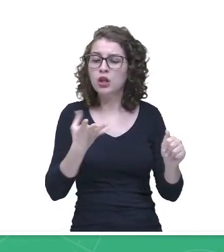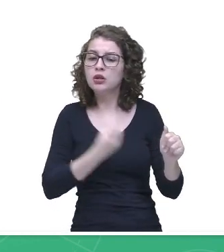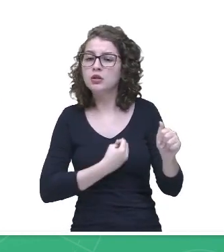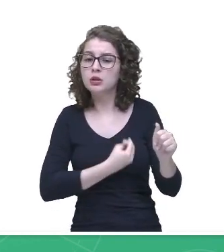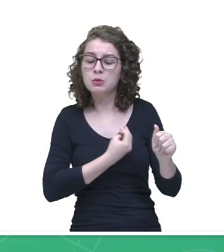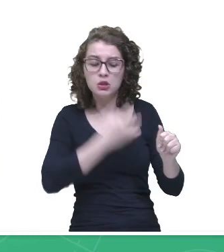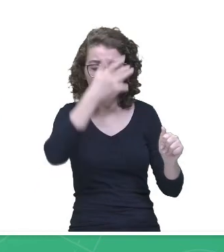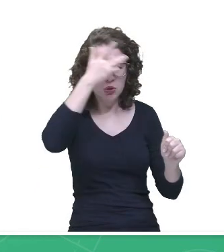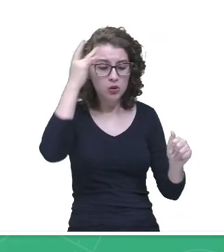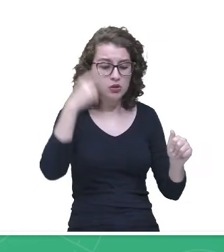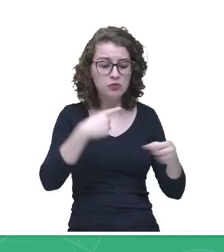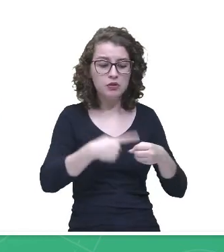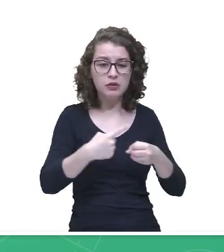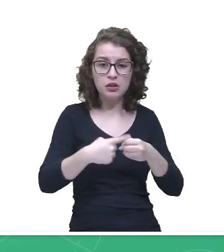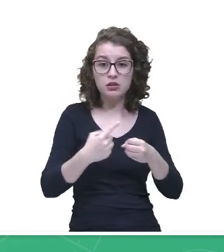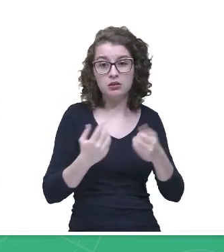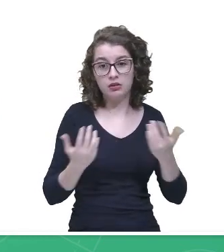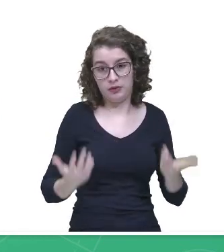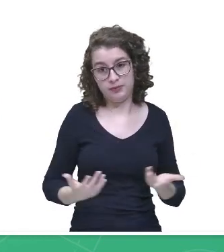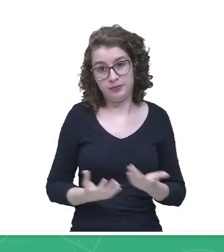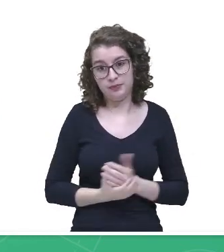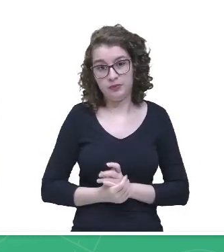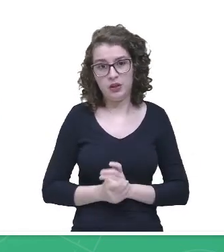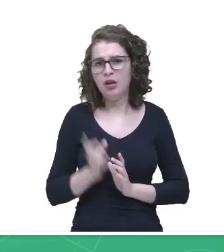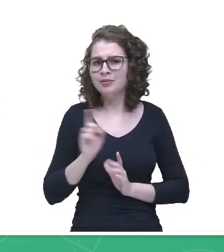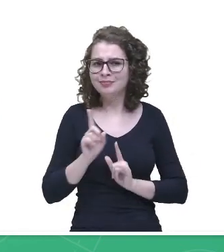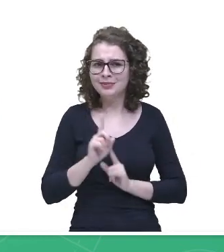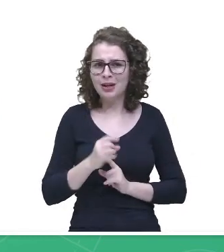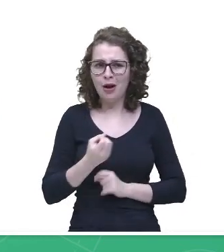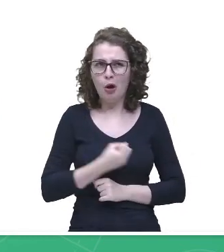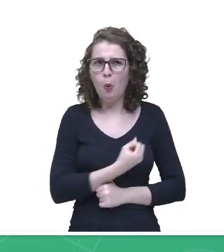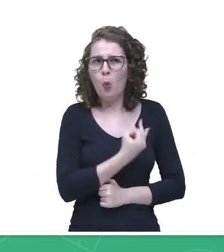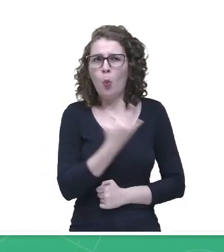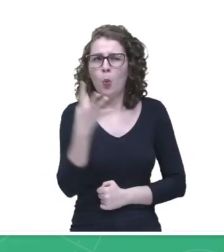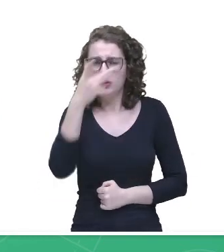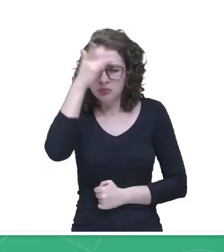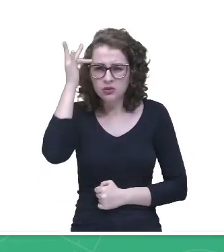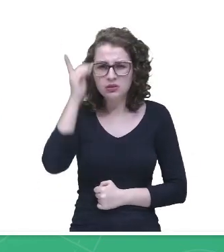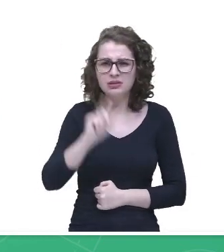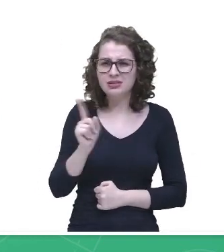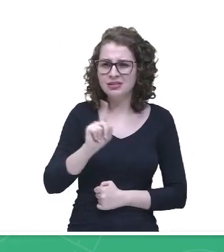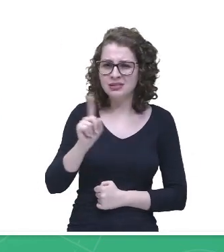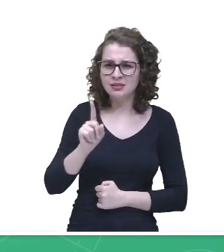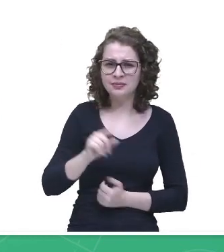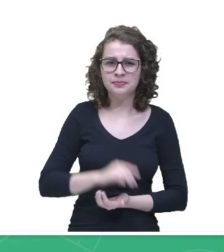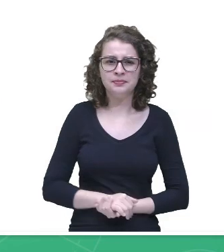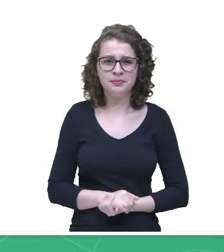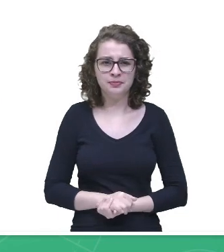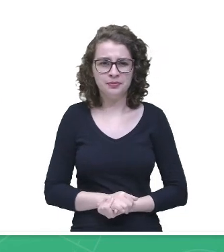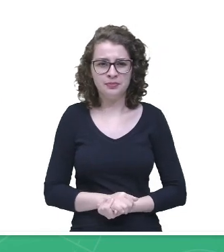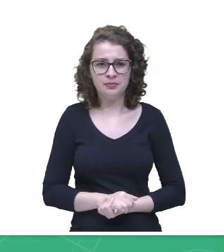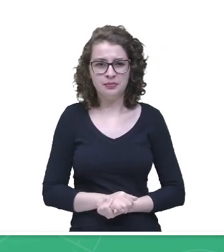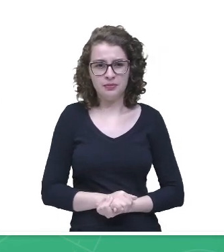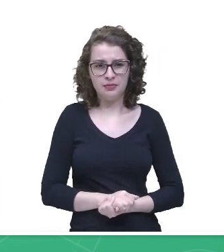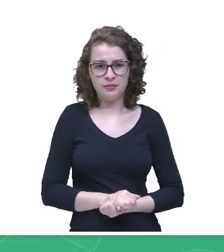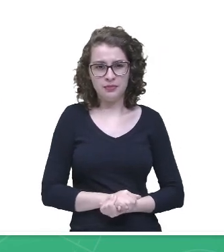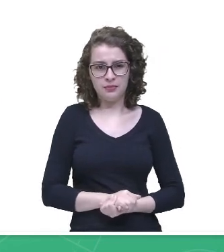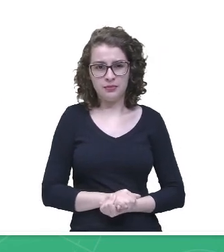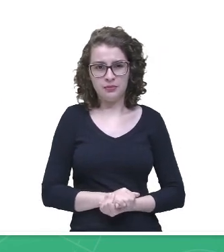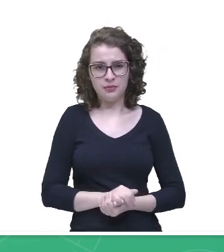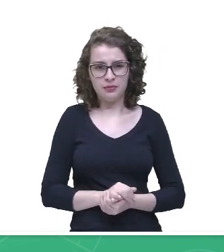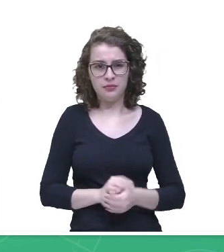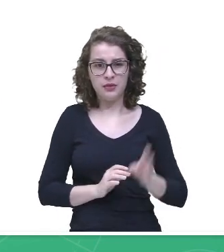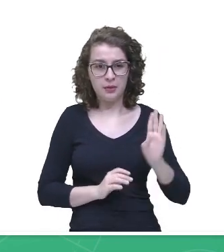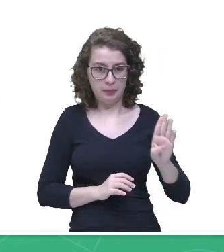Então, não é a quantidade de habitantes que vai dizer se aquela cidade é global, tá bom? Na letra B